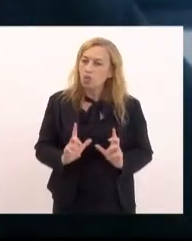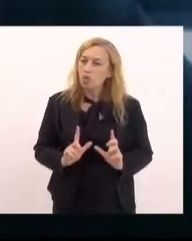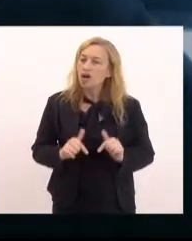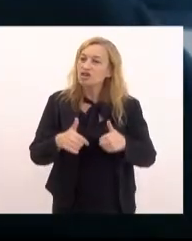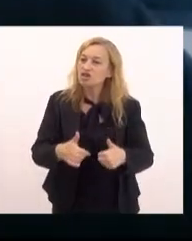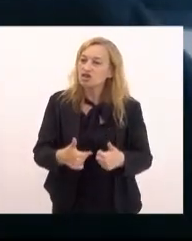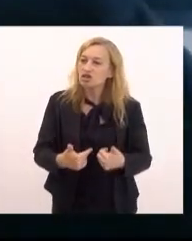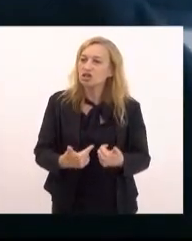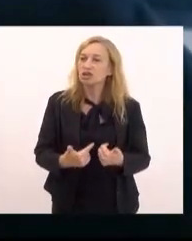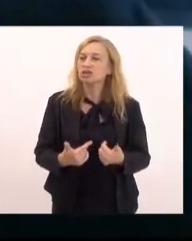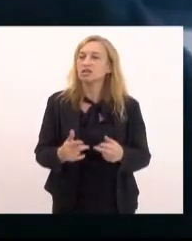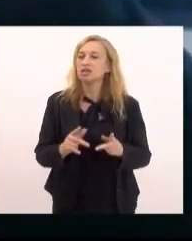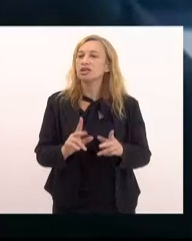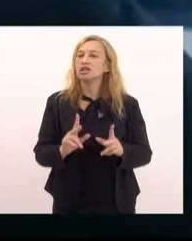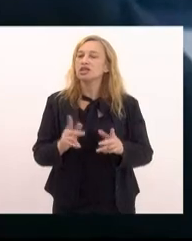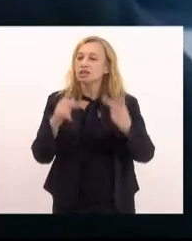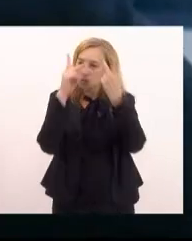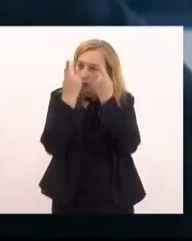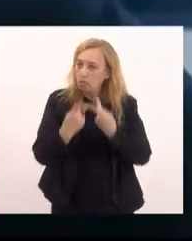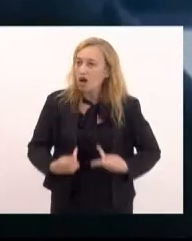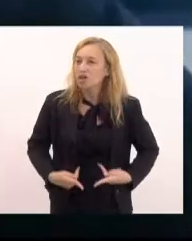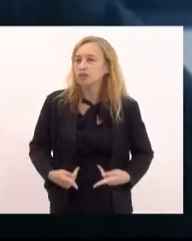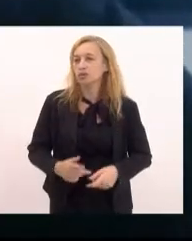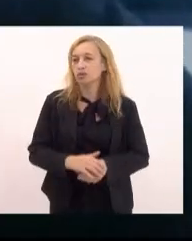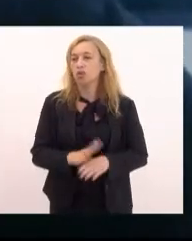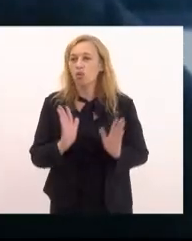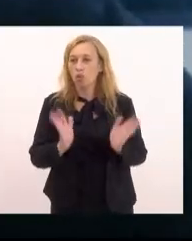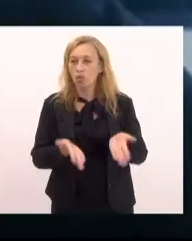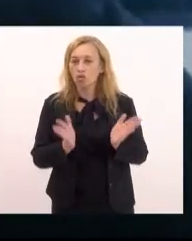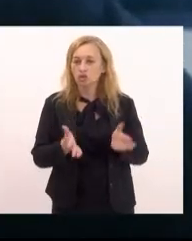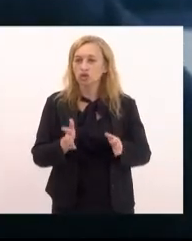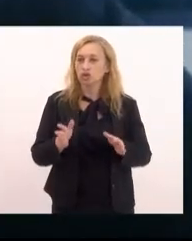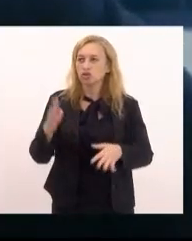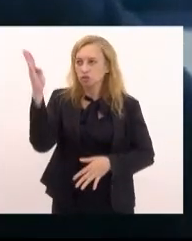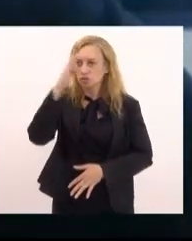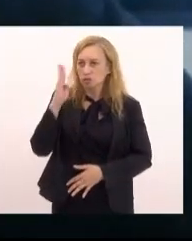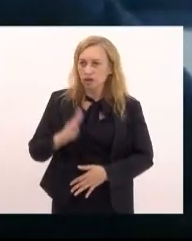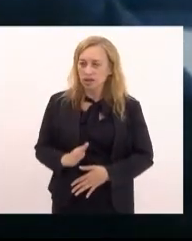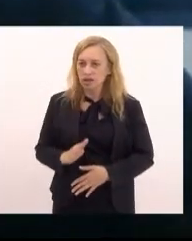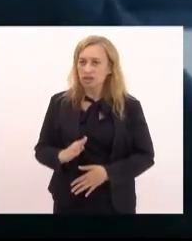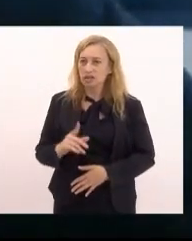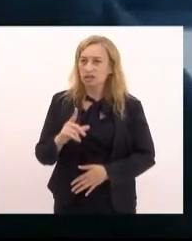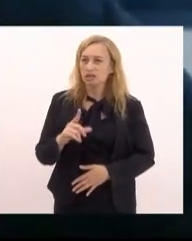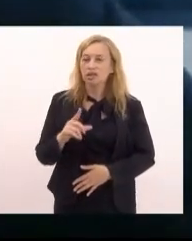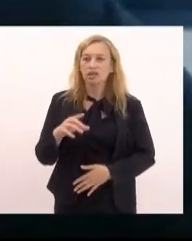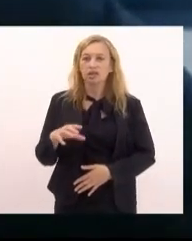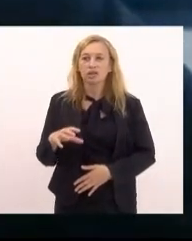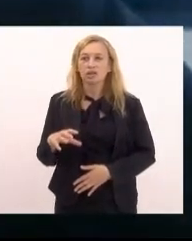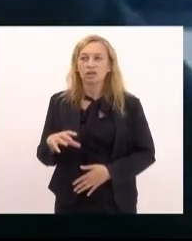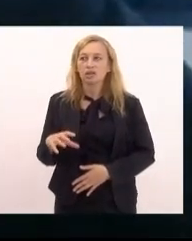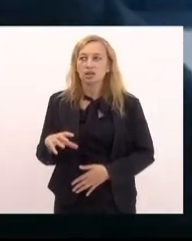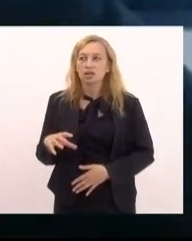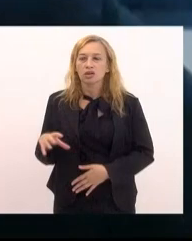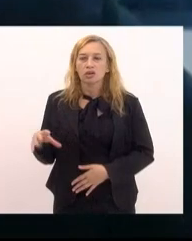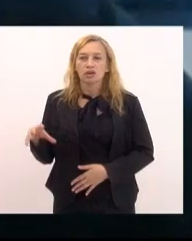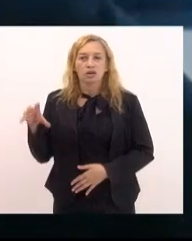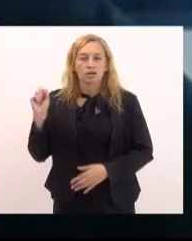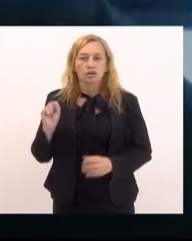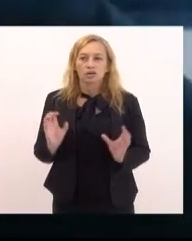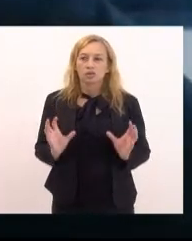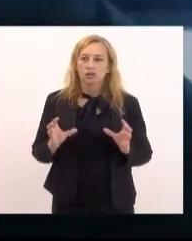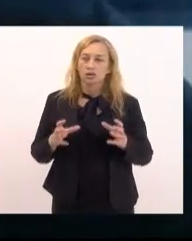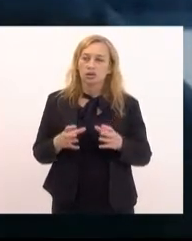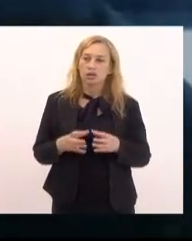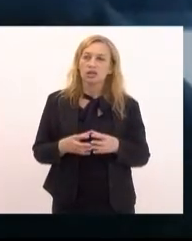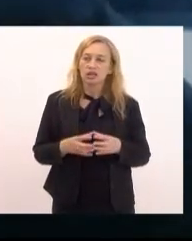é o seu acervo de humanidade. Hoje, no Brasil, existe uma disputa. Civilização